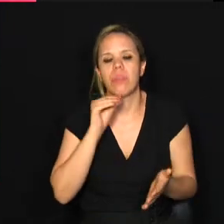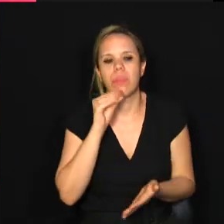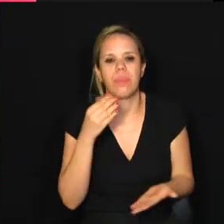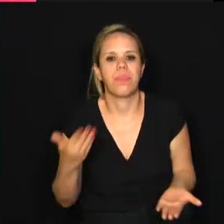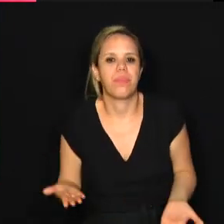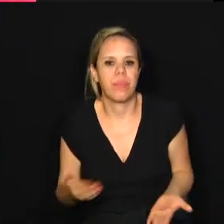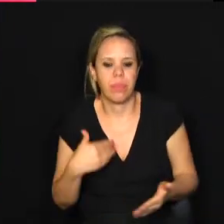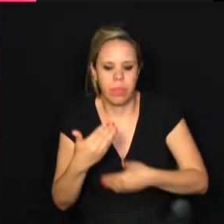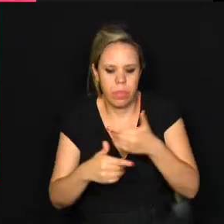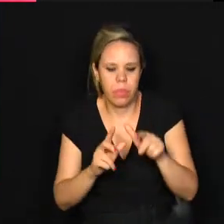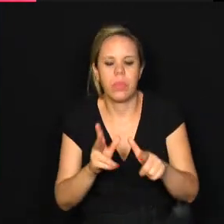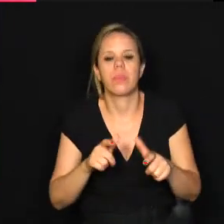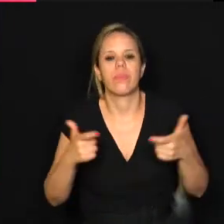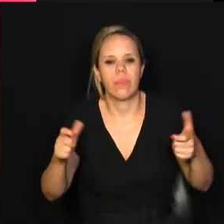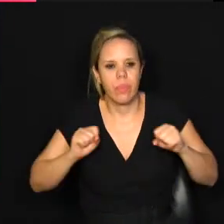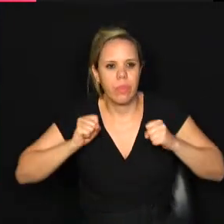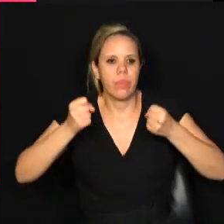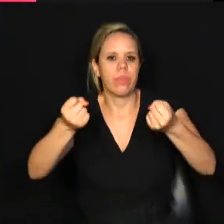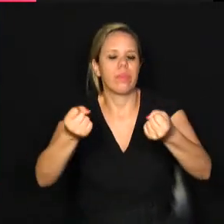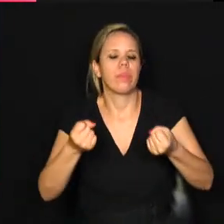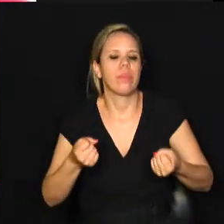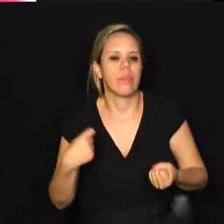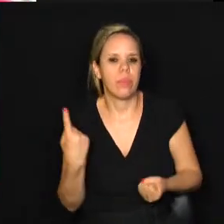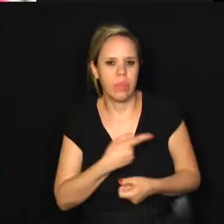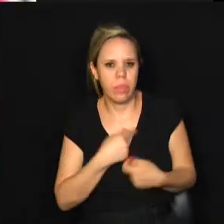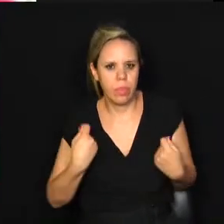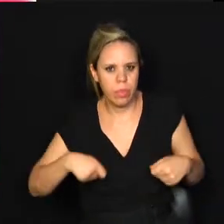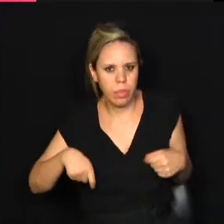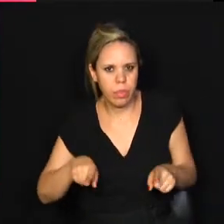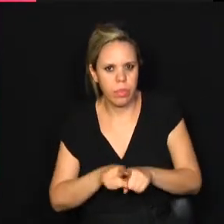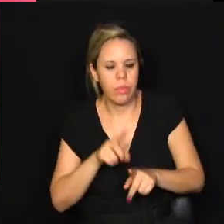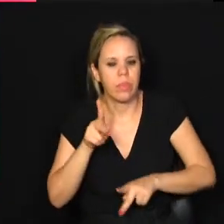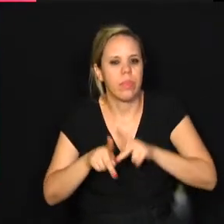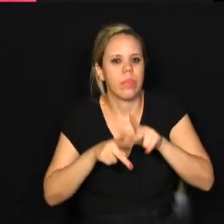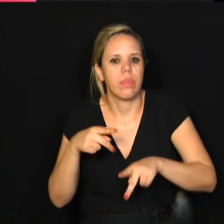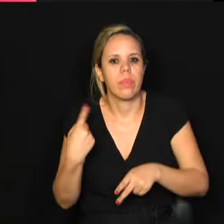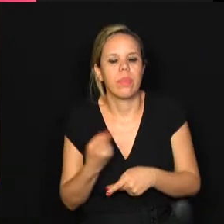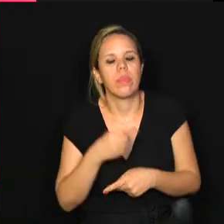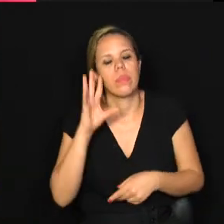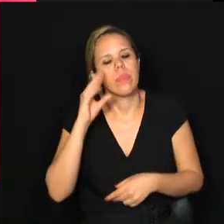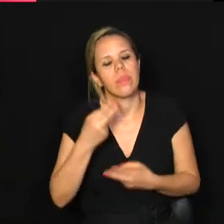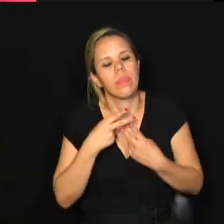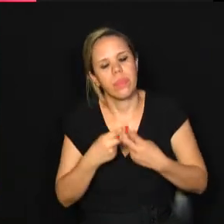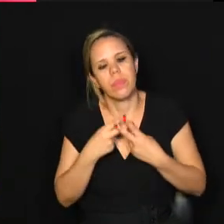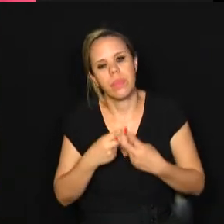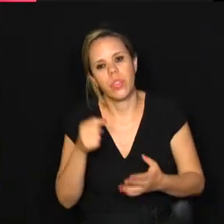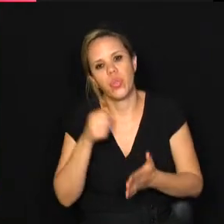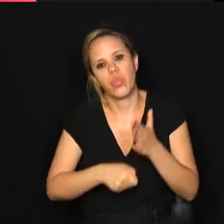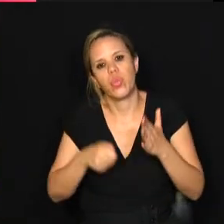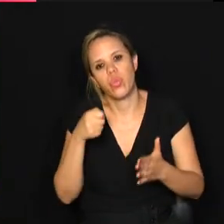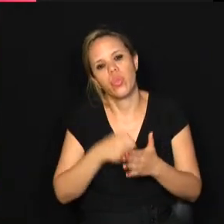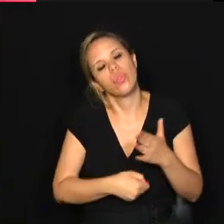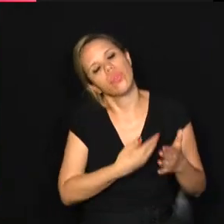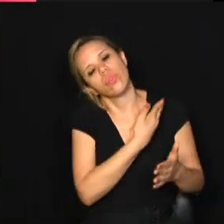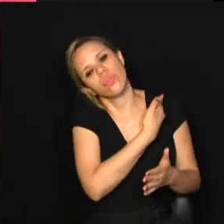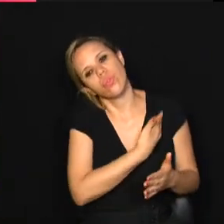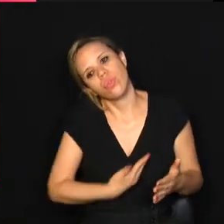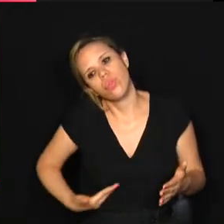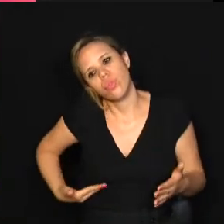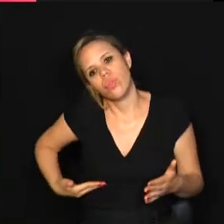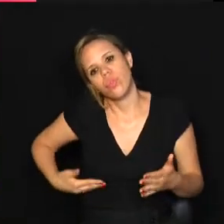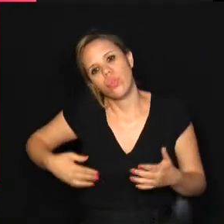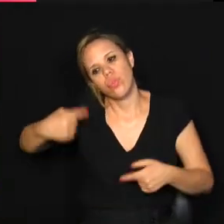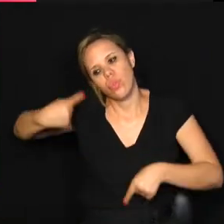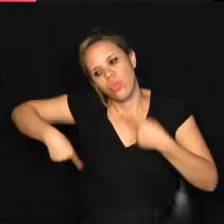tendência é continuar se fortalecendo. Mas, para isso, nós precisamos também que a população nos entenda e cobre dos seus representantes, dos parlamentares,